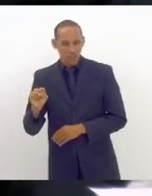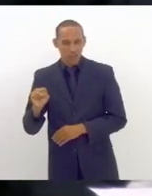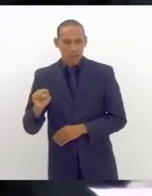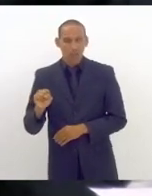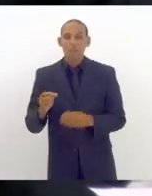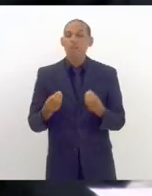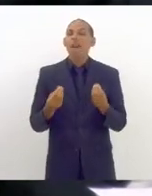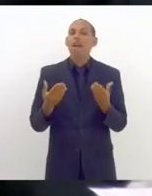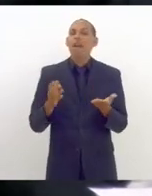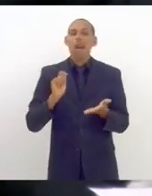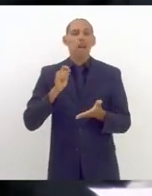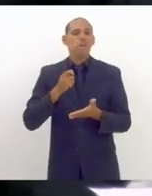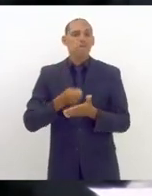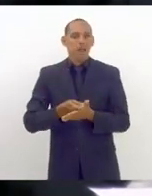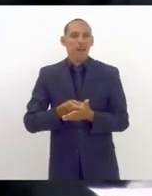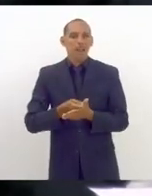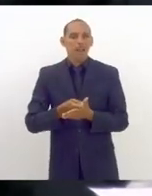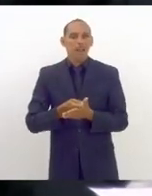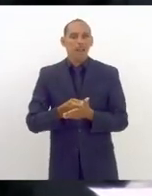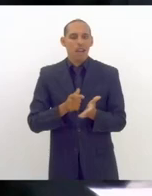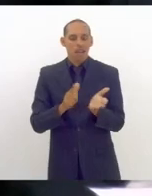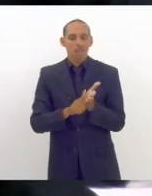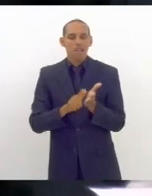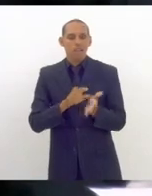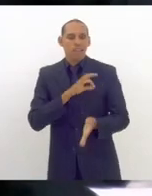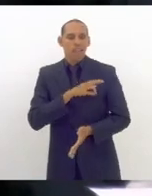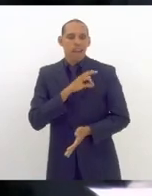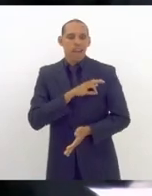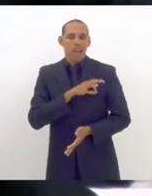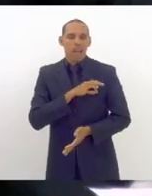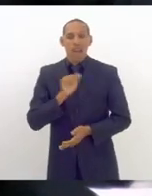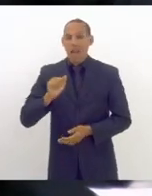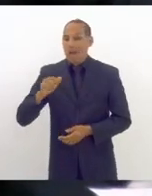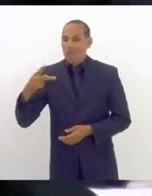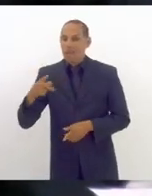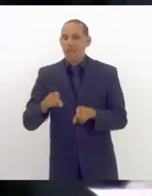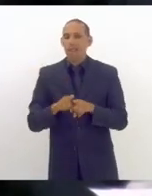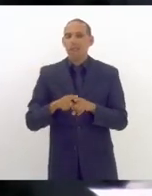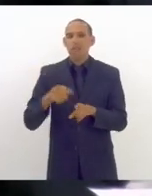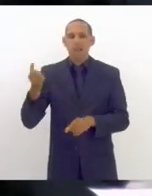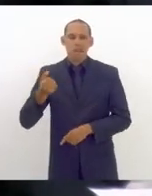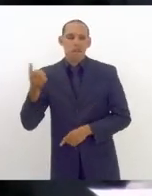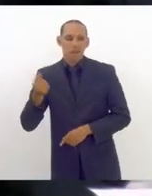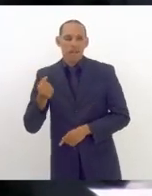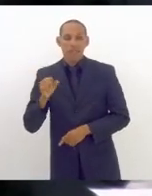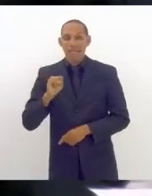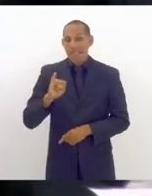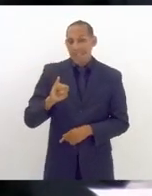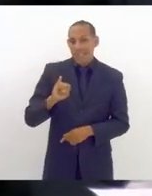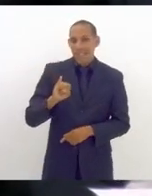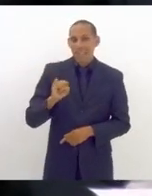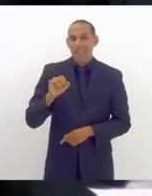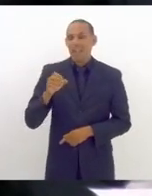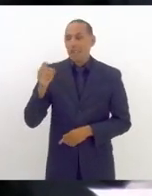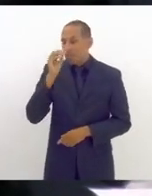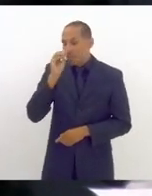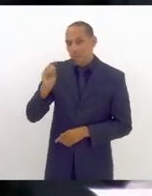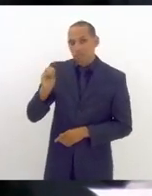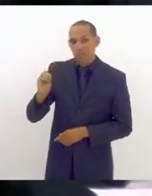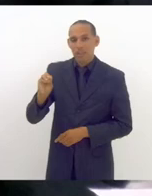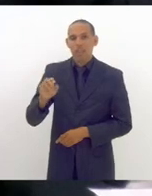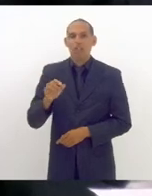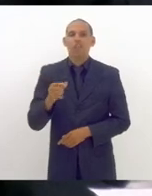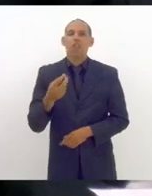de aposentado e pensionistas se a gente desconsiderar royalties a gente desconsiderar 2.9 pi que o estado recebeu